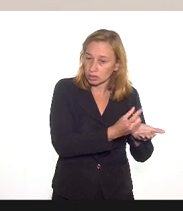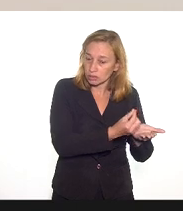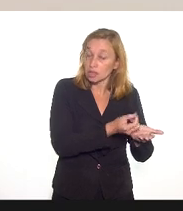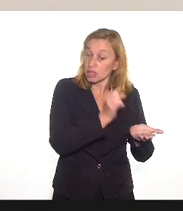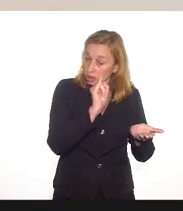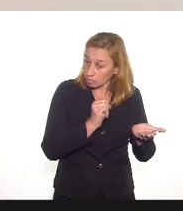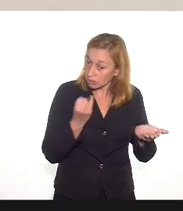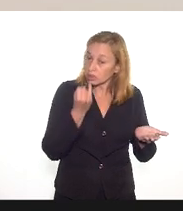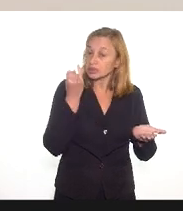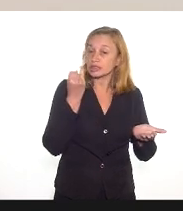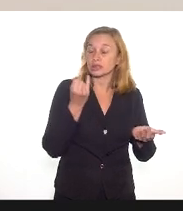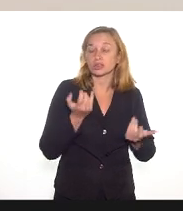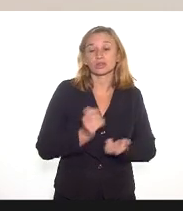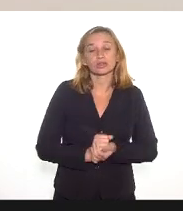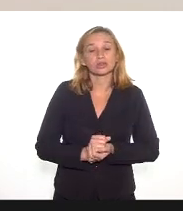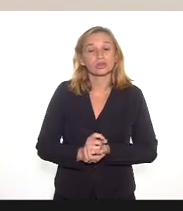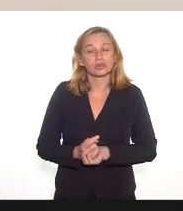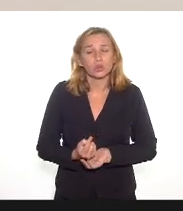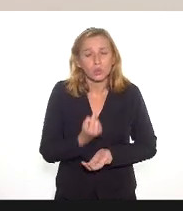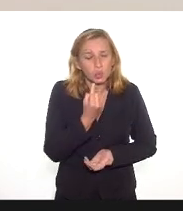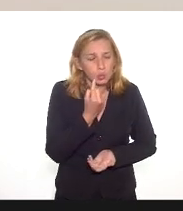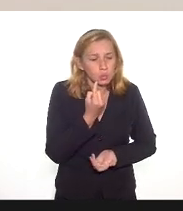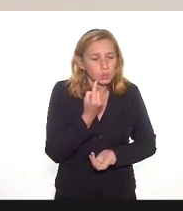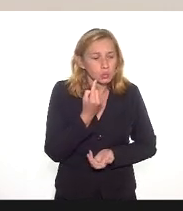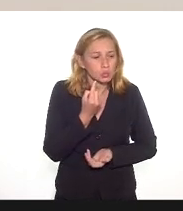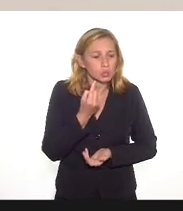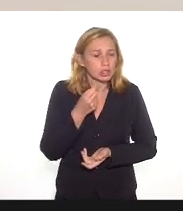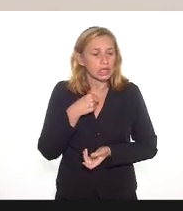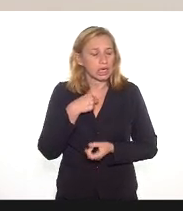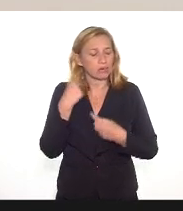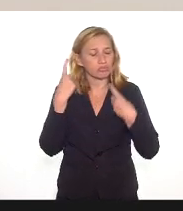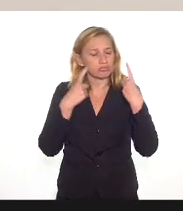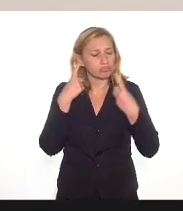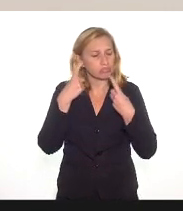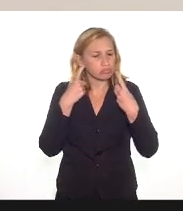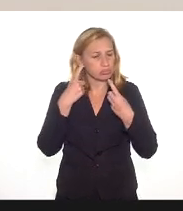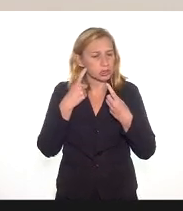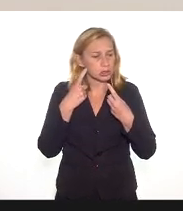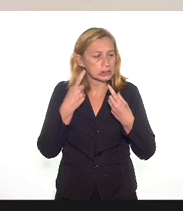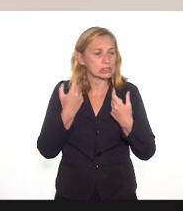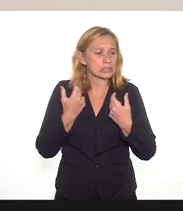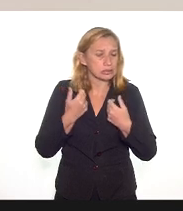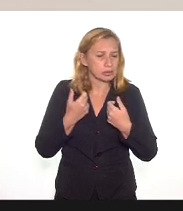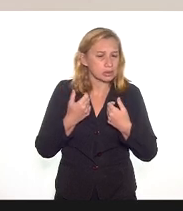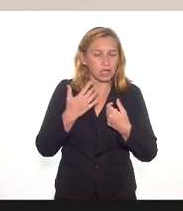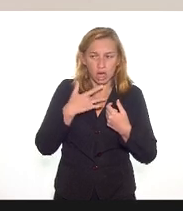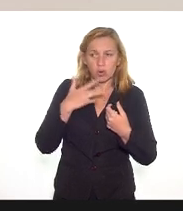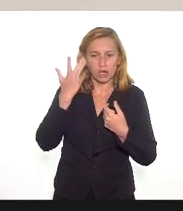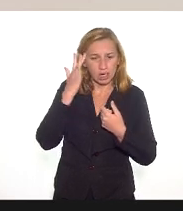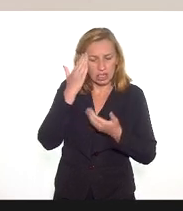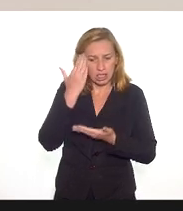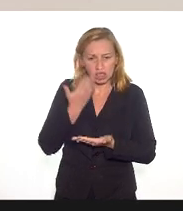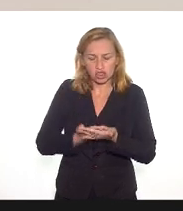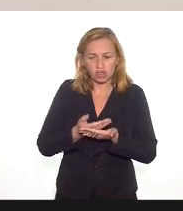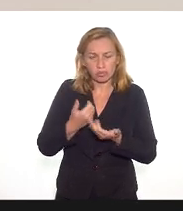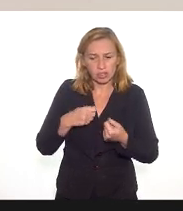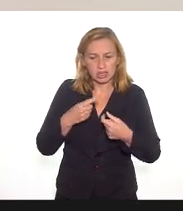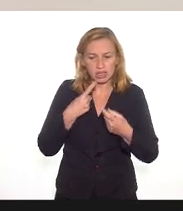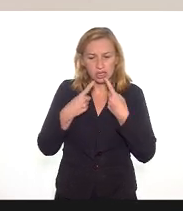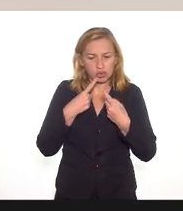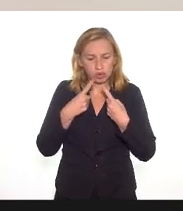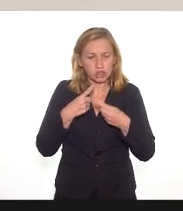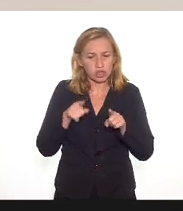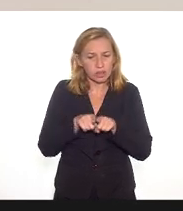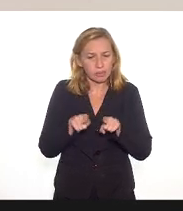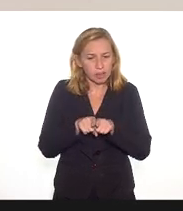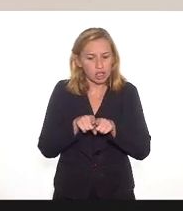importante. A única coisa que me preocupa e deve ser colocado, creio eu, em debate, é